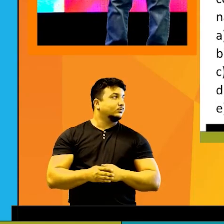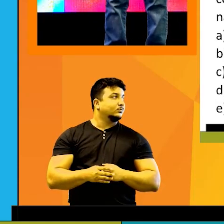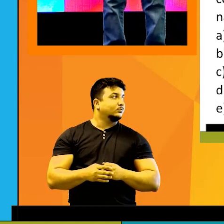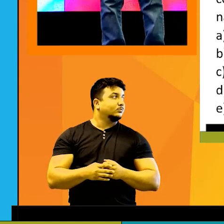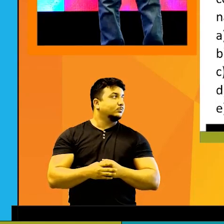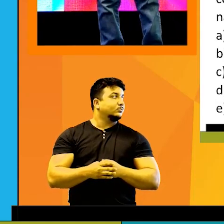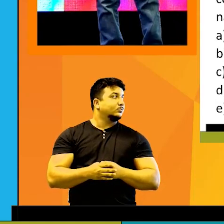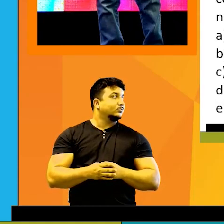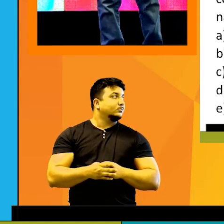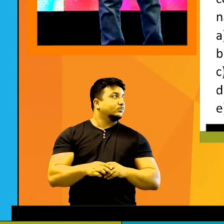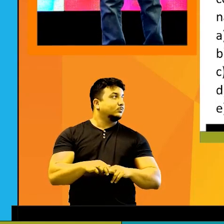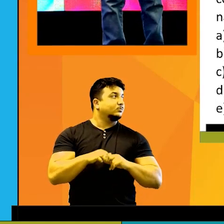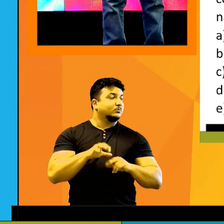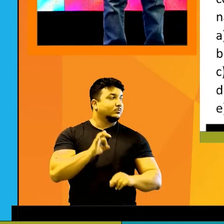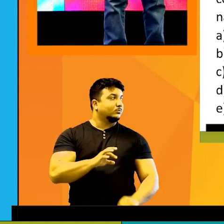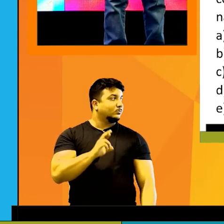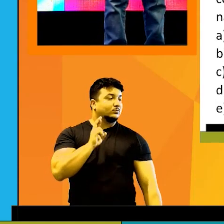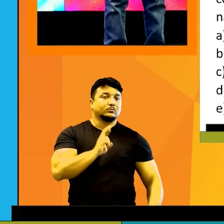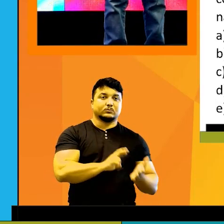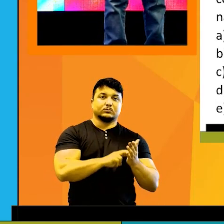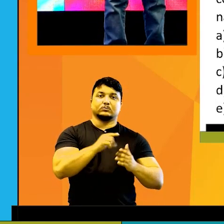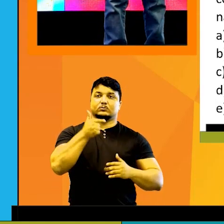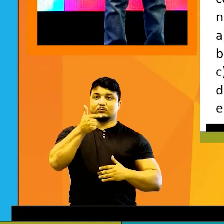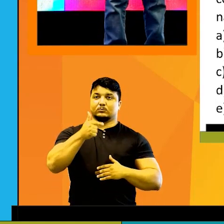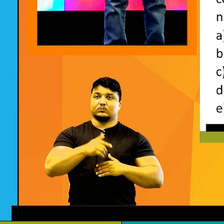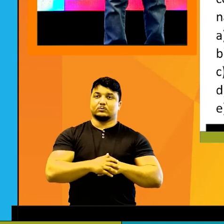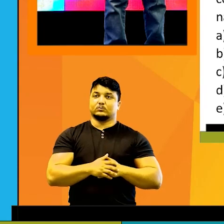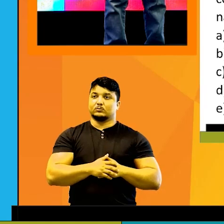Por isso que certeira, questão 2, item A.